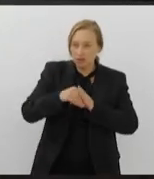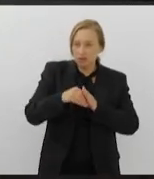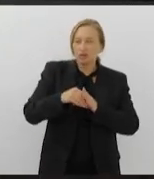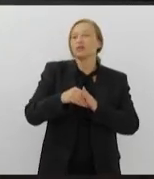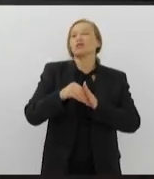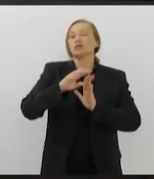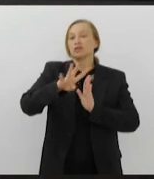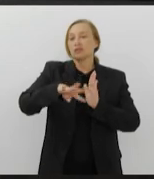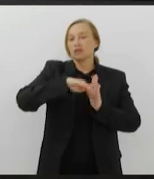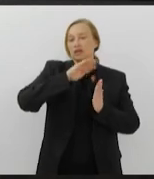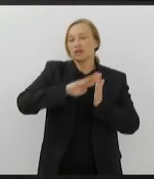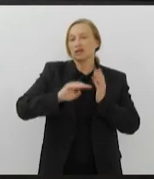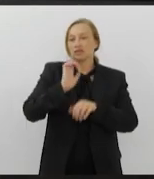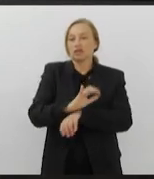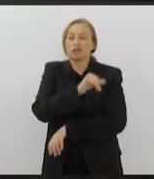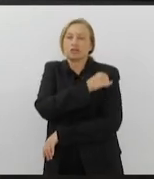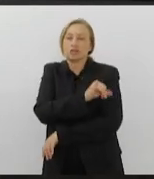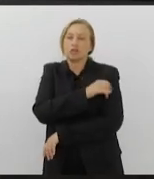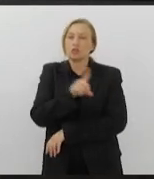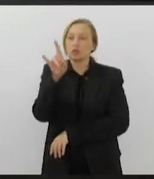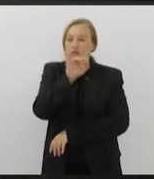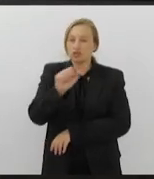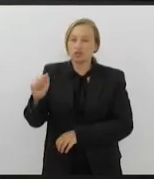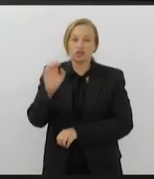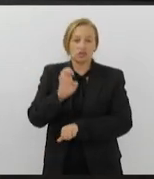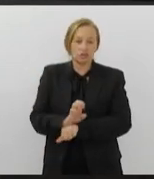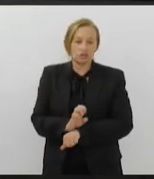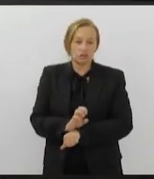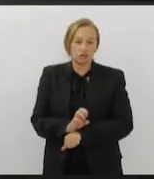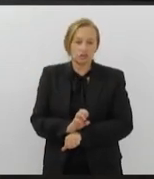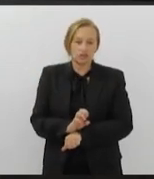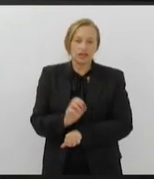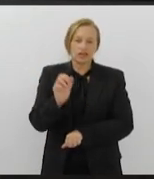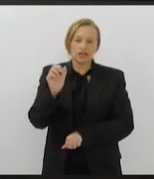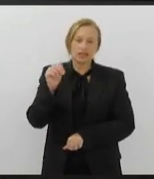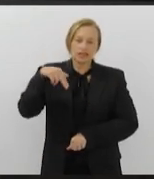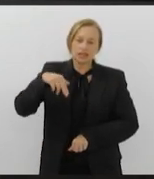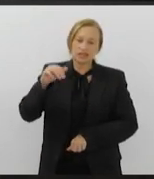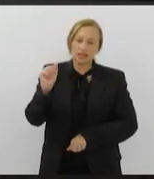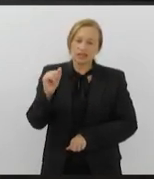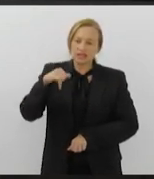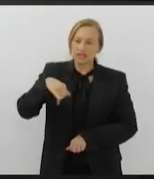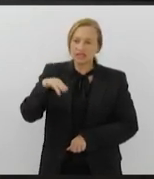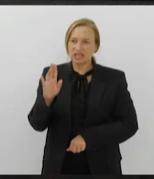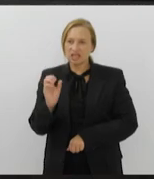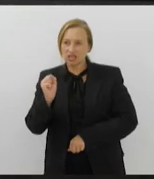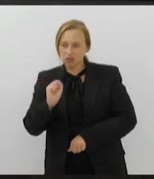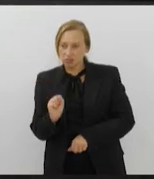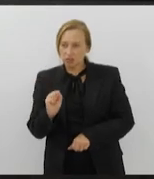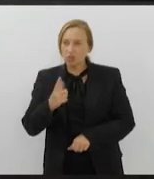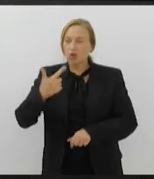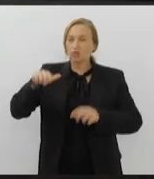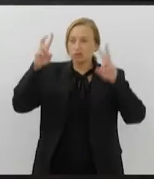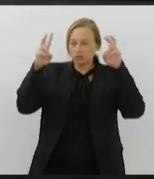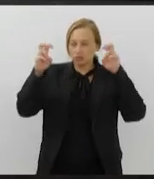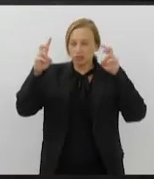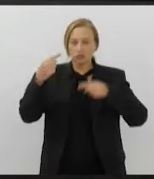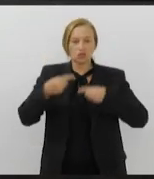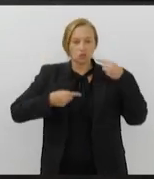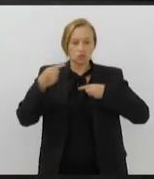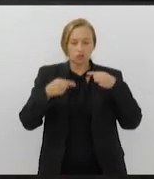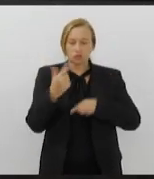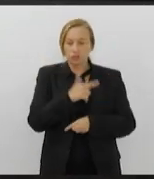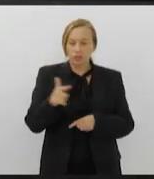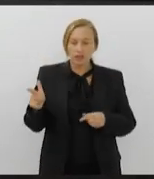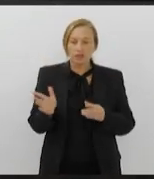oficial do Estado do Rio de Janeiro o Dia Estadual do Nanismo e dá outras providências. Em discussão, não havendo quem queira